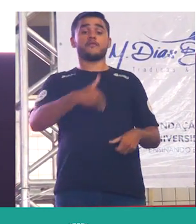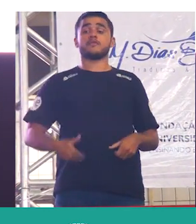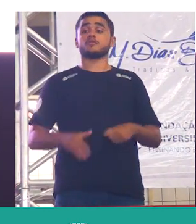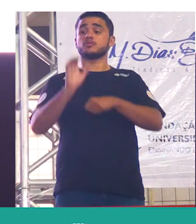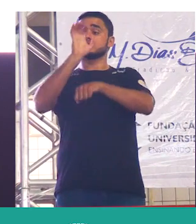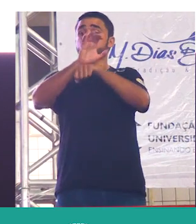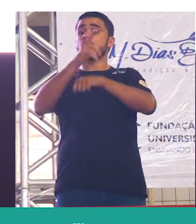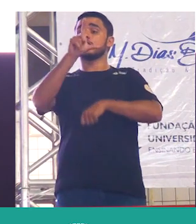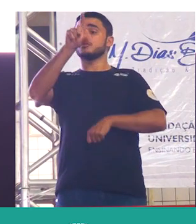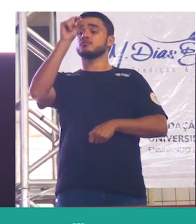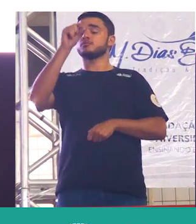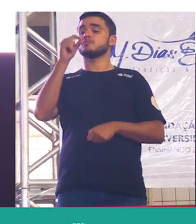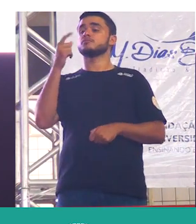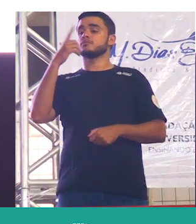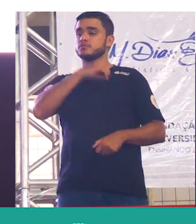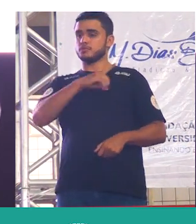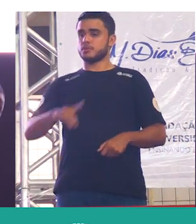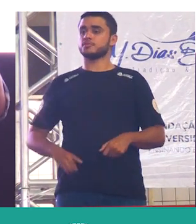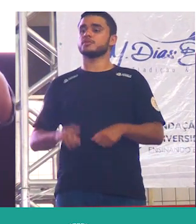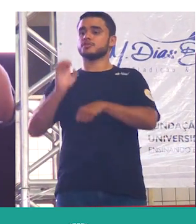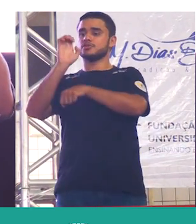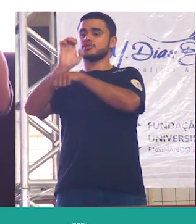votava, eram os deputados estaduais.